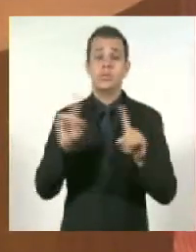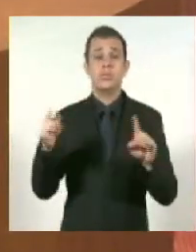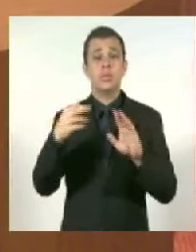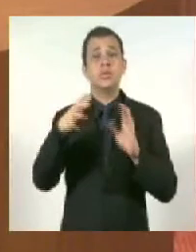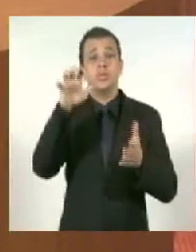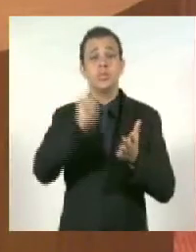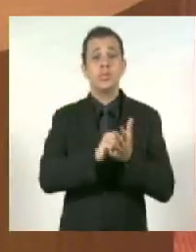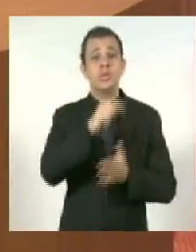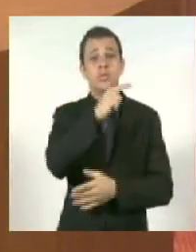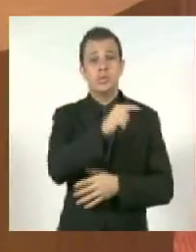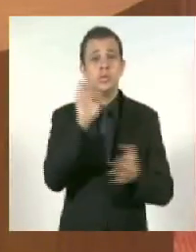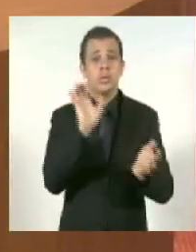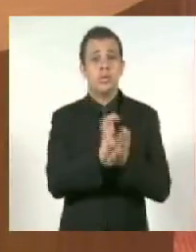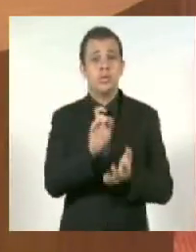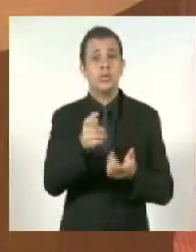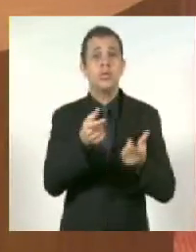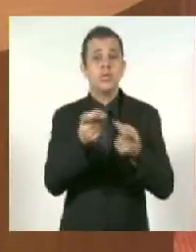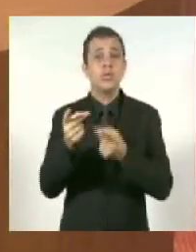Então, aqui